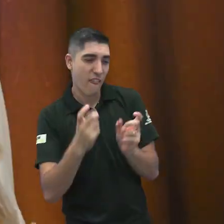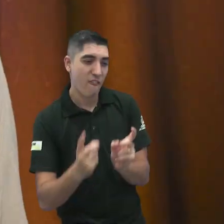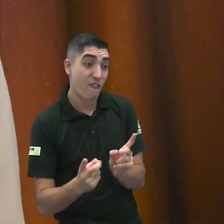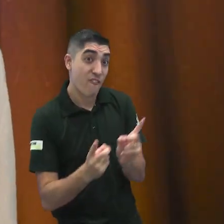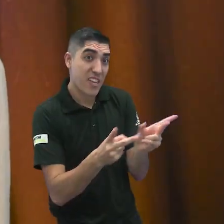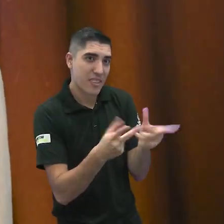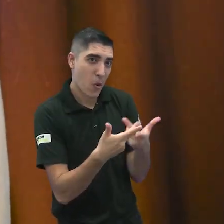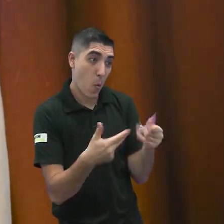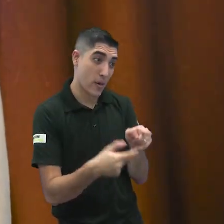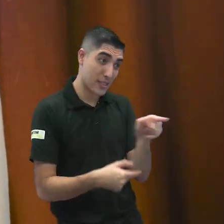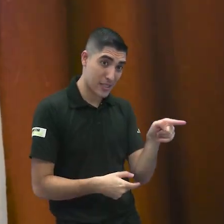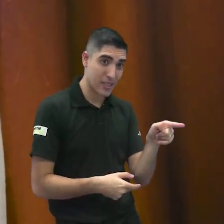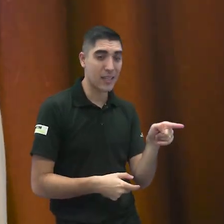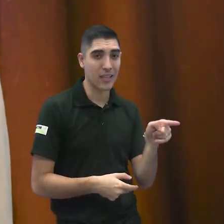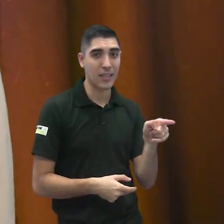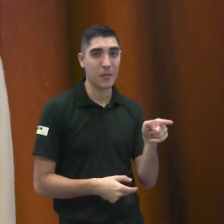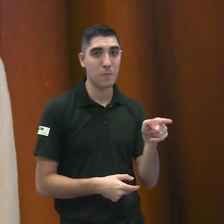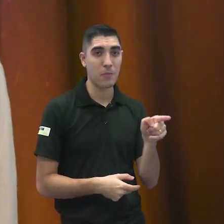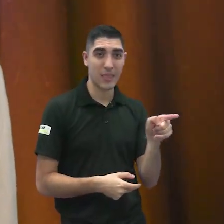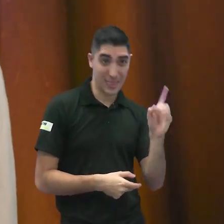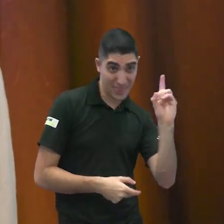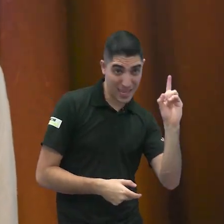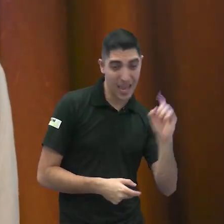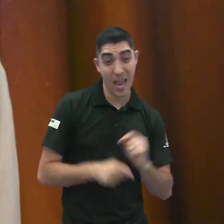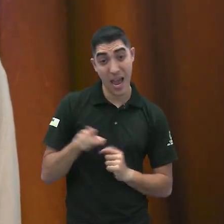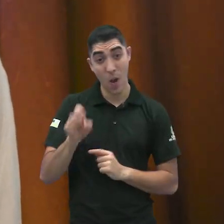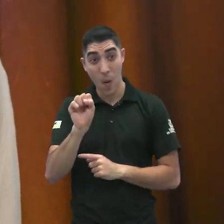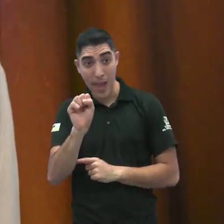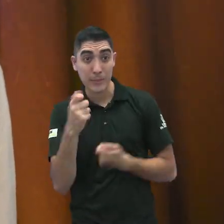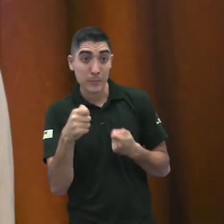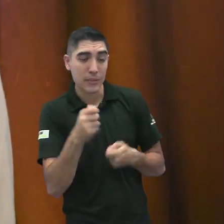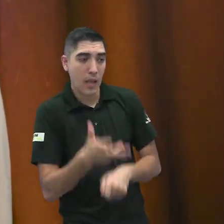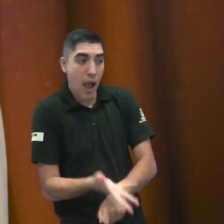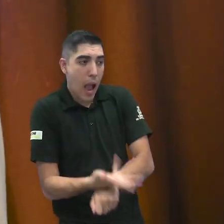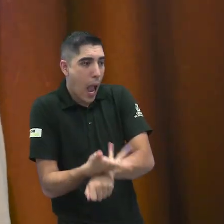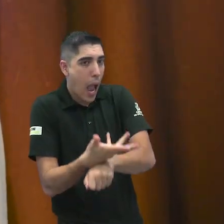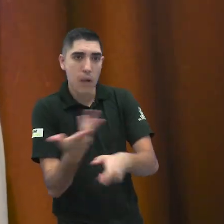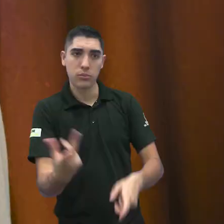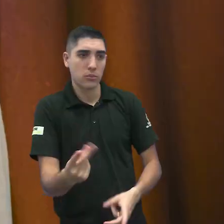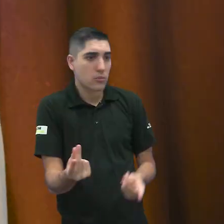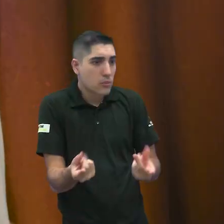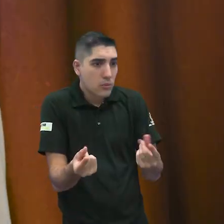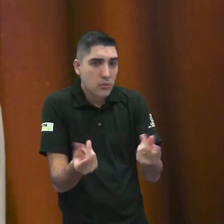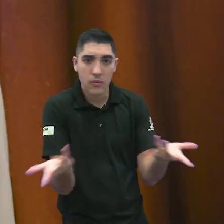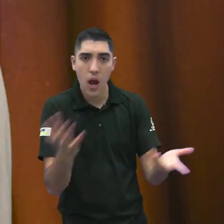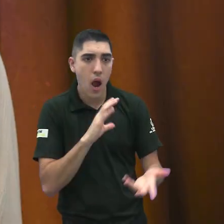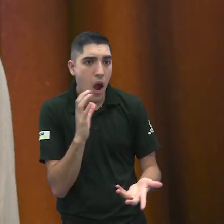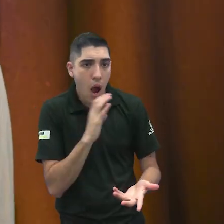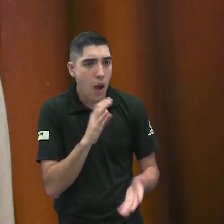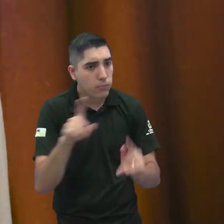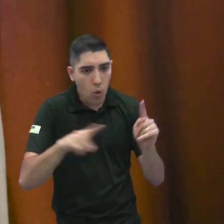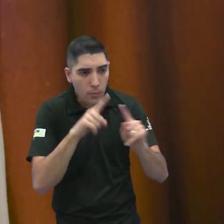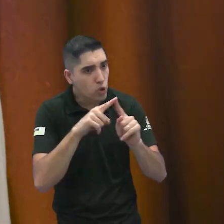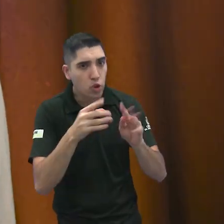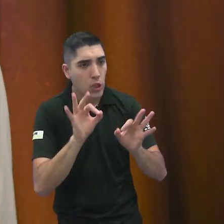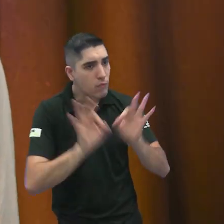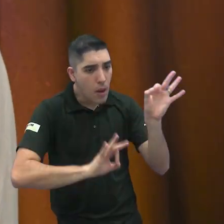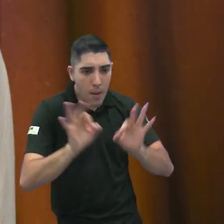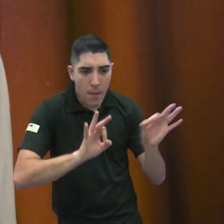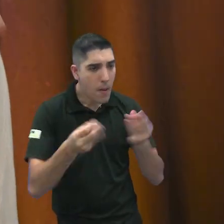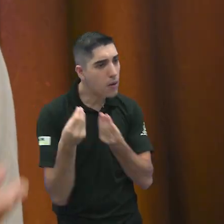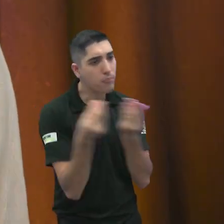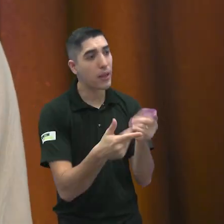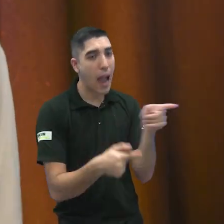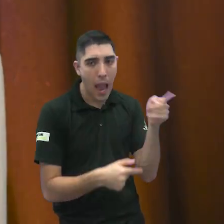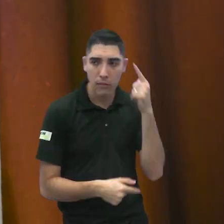querendo alcançar alguma coisa, o S vai precisar ser um pouco mais rápido, ser um pouco mais objetivo e pragmático para